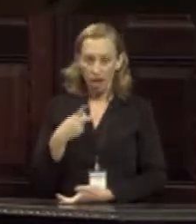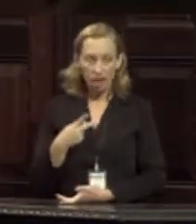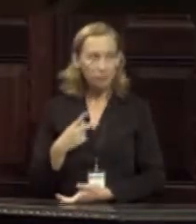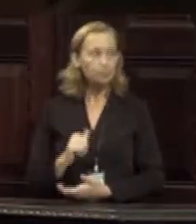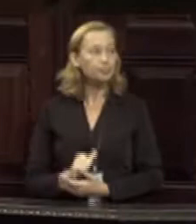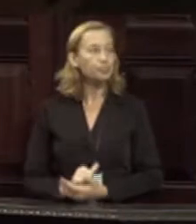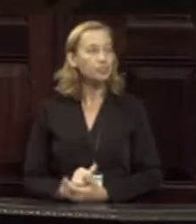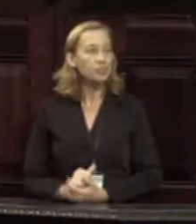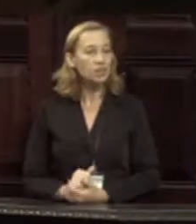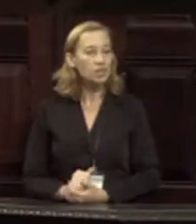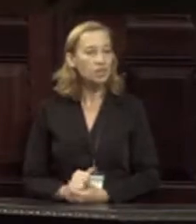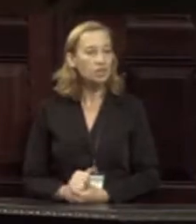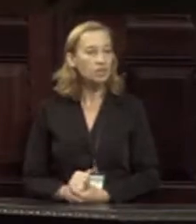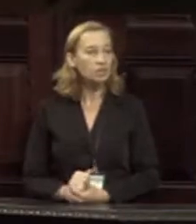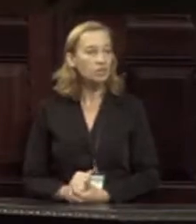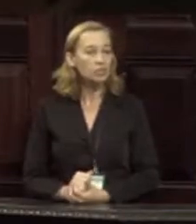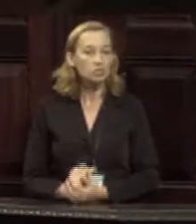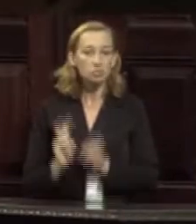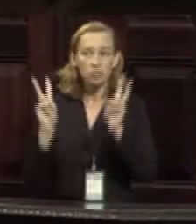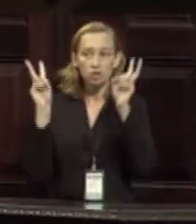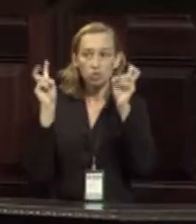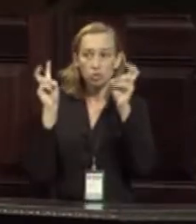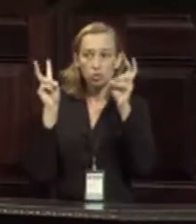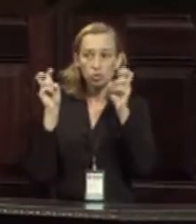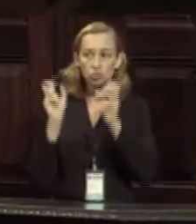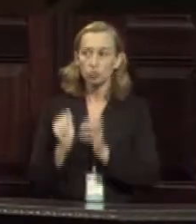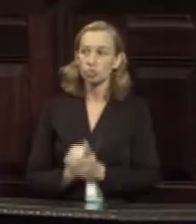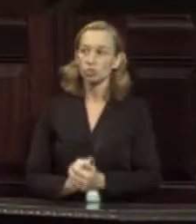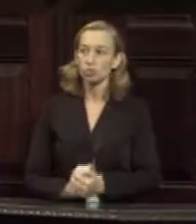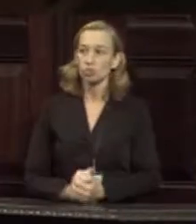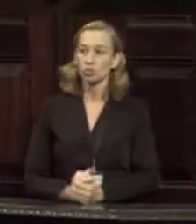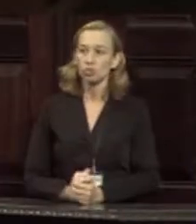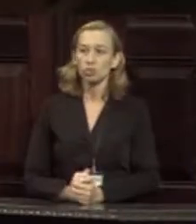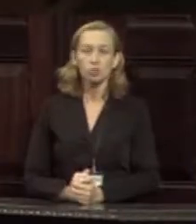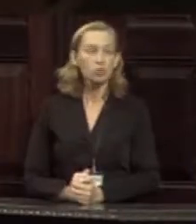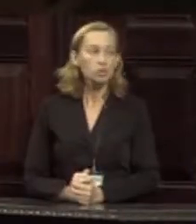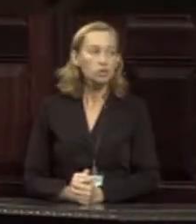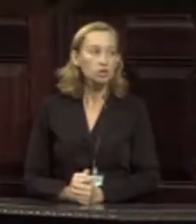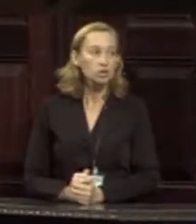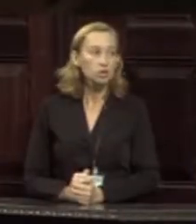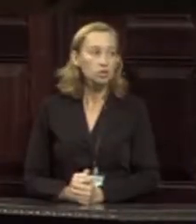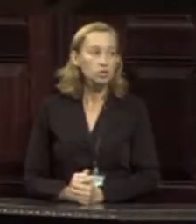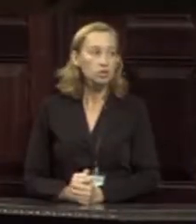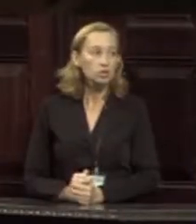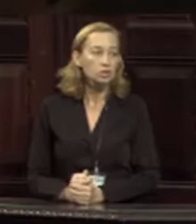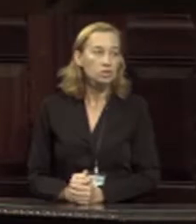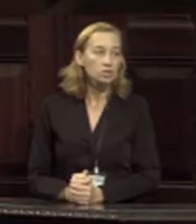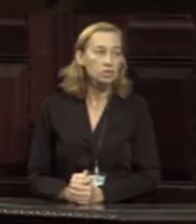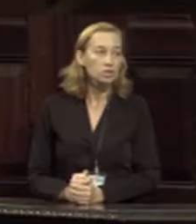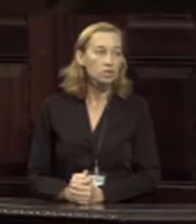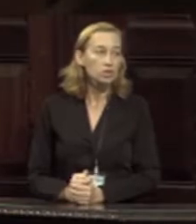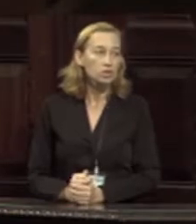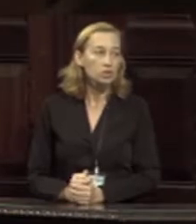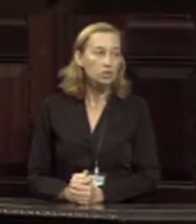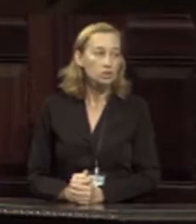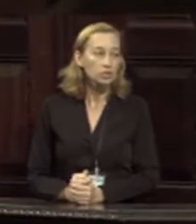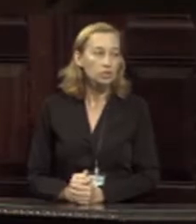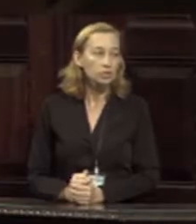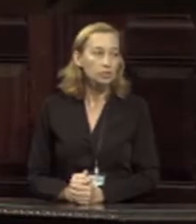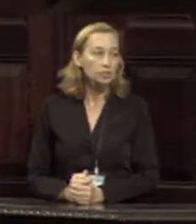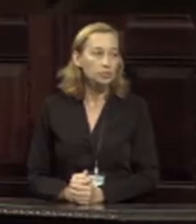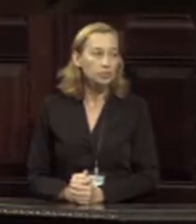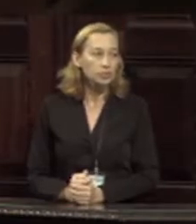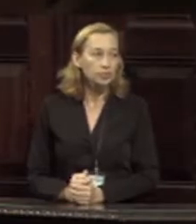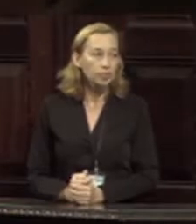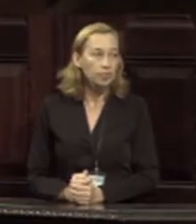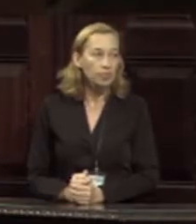pausadamente, a questão do regime especial aduaneiro, o REPETRO, para